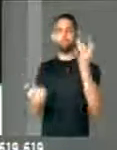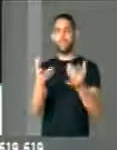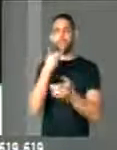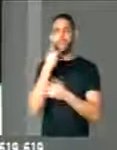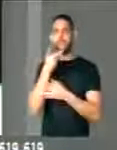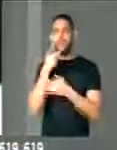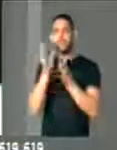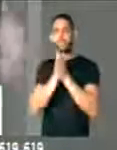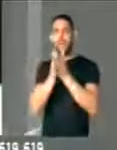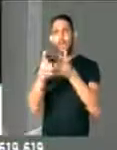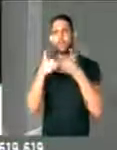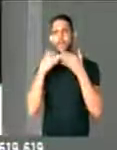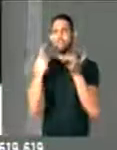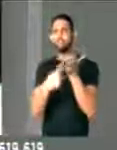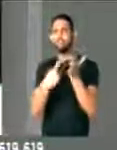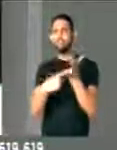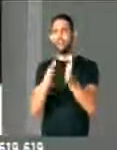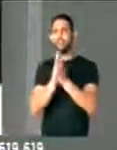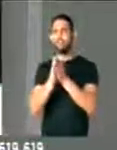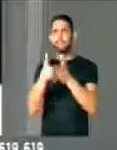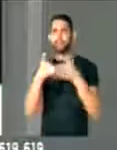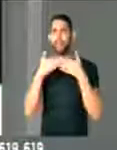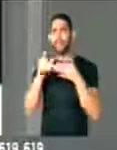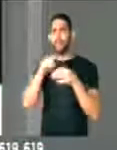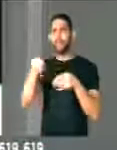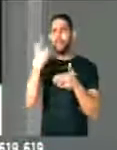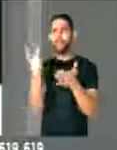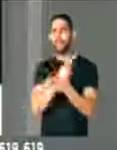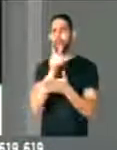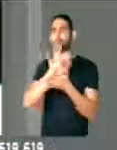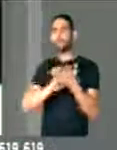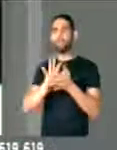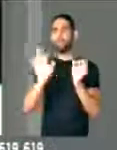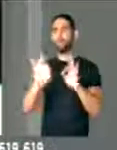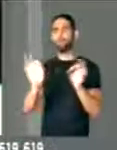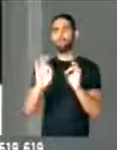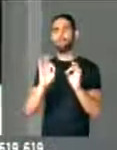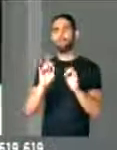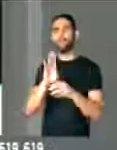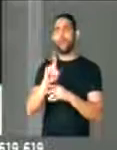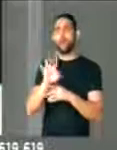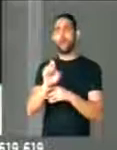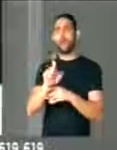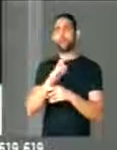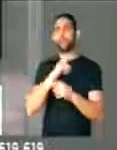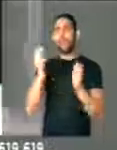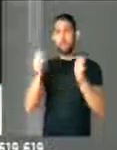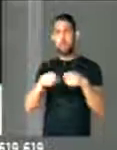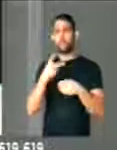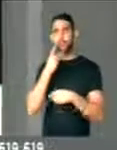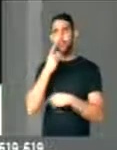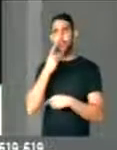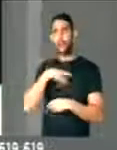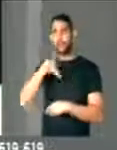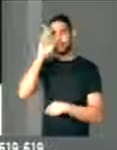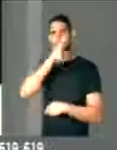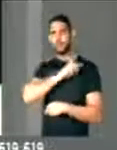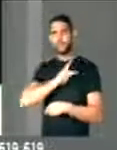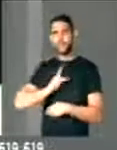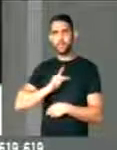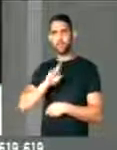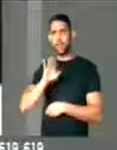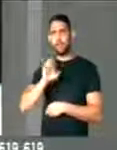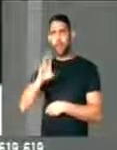falava até que pedia um acordo para que aquilo não acontecesse. E eu posso falar aqui, presidente, que